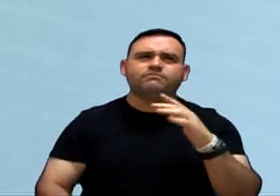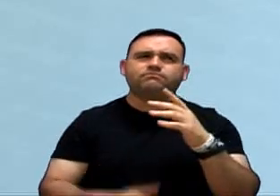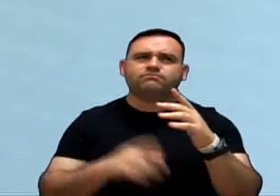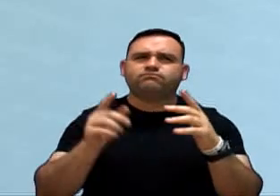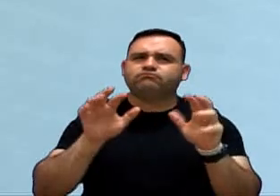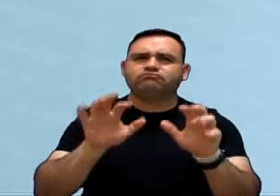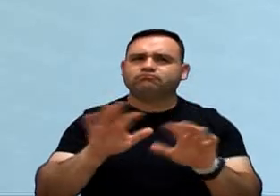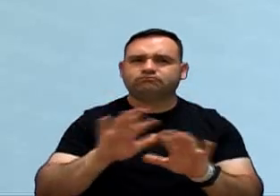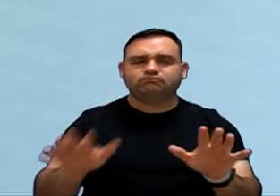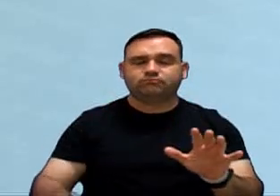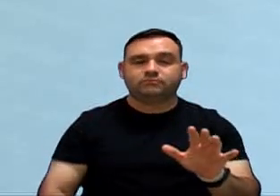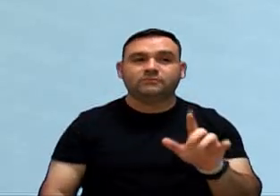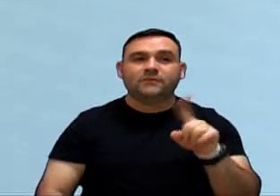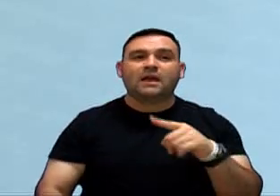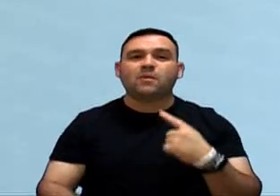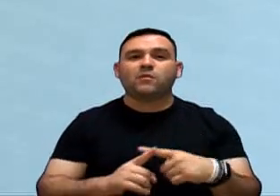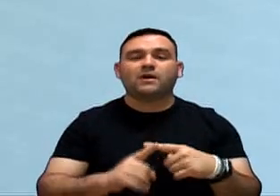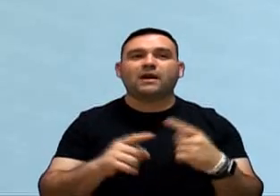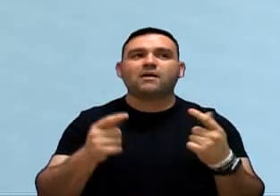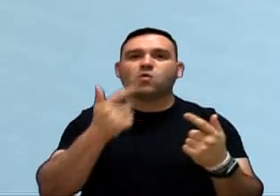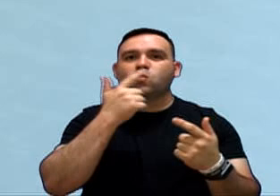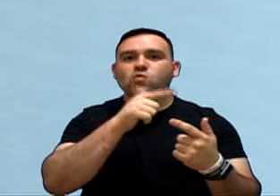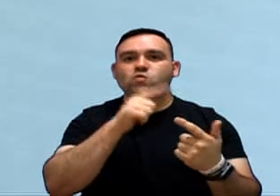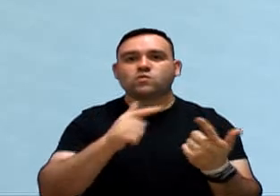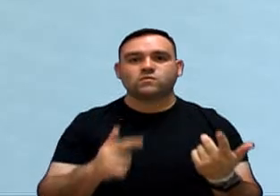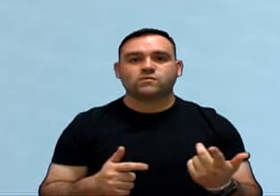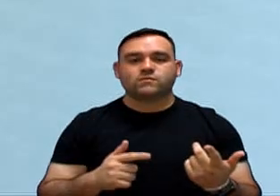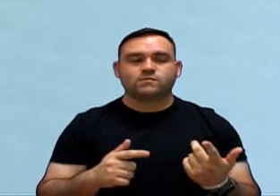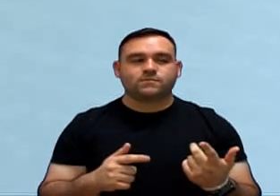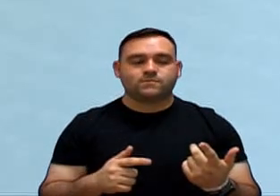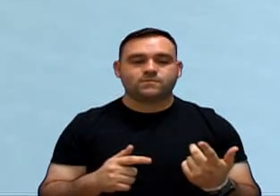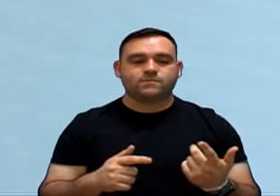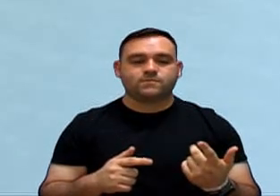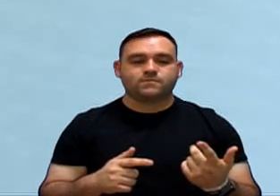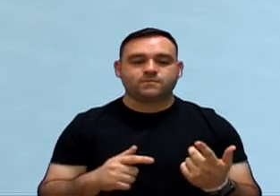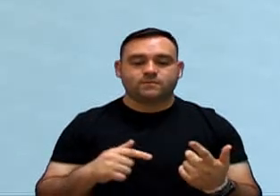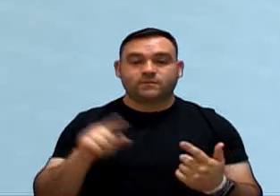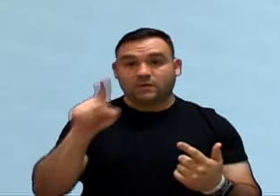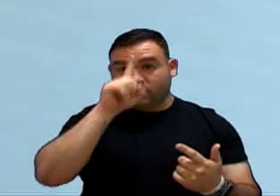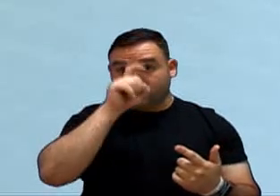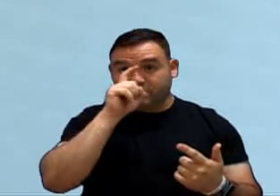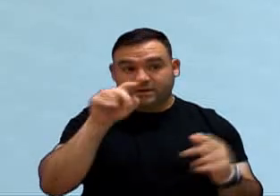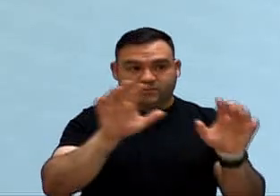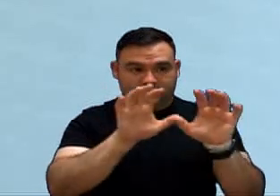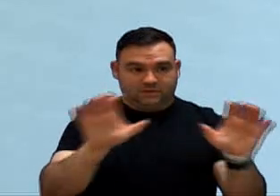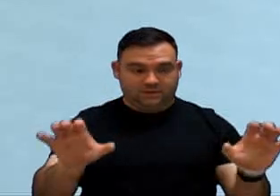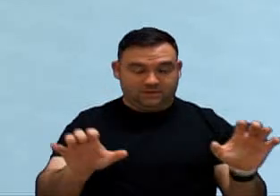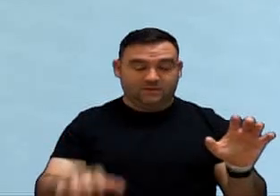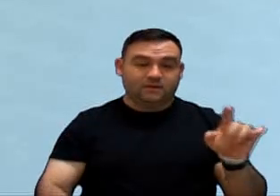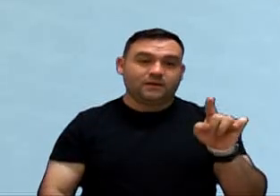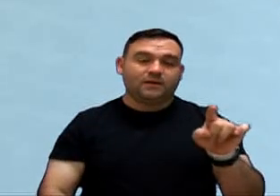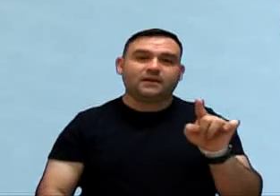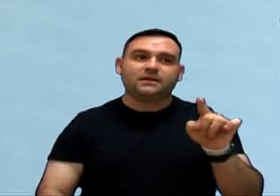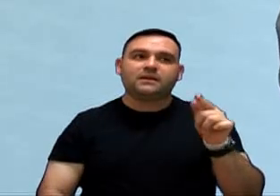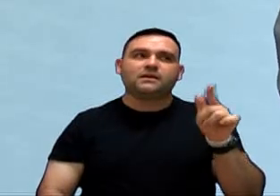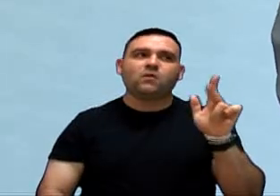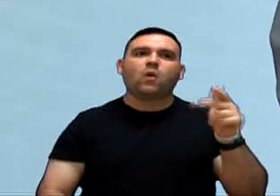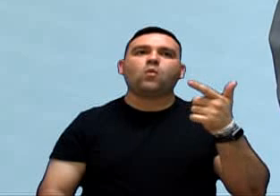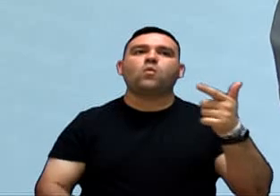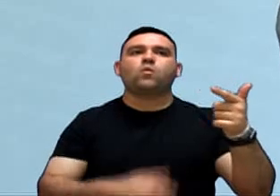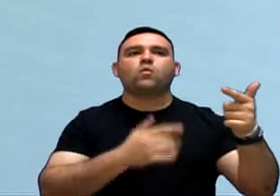basicamente é isso, é para dar condições, na verdade, que a Santa Casa, como as